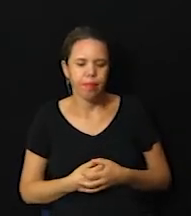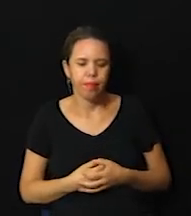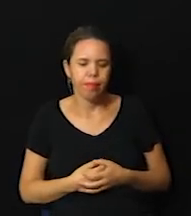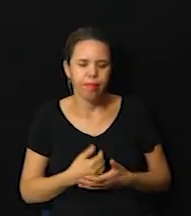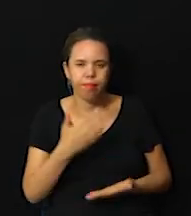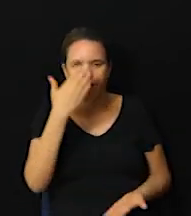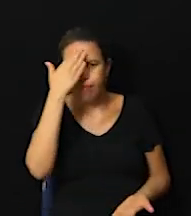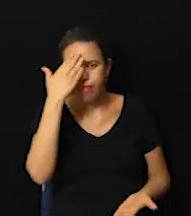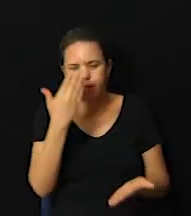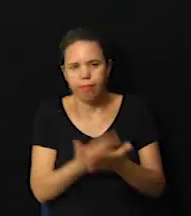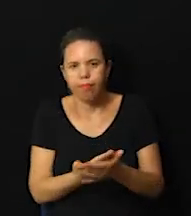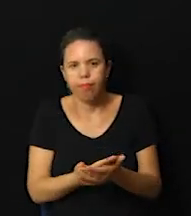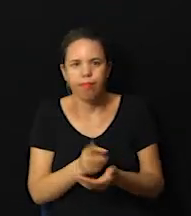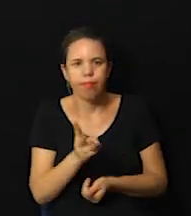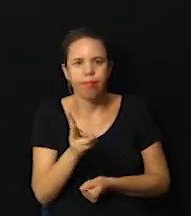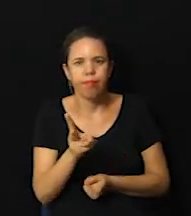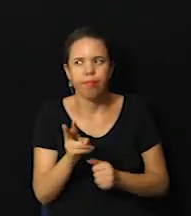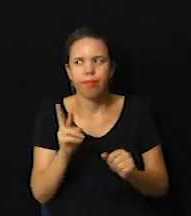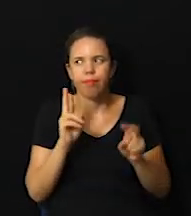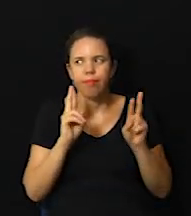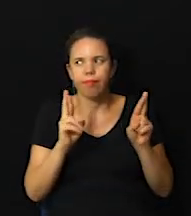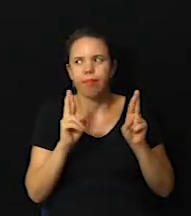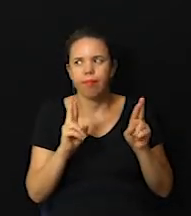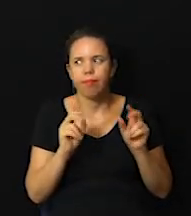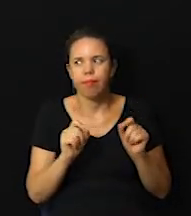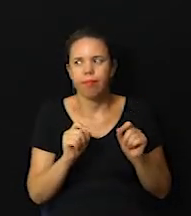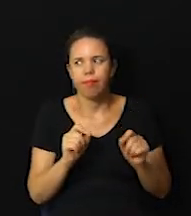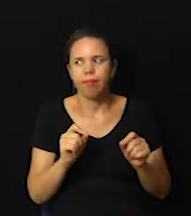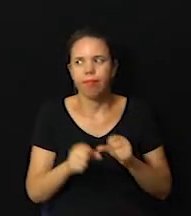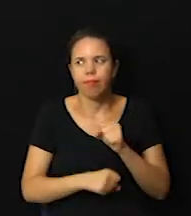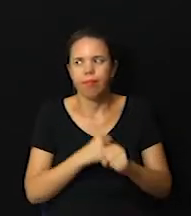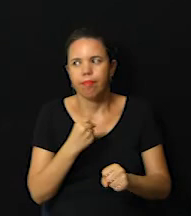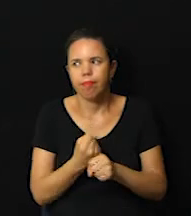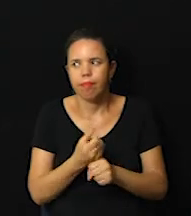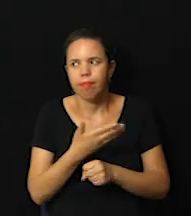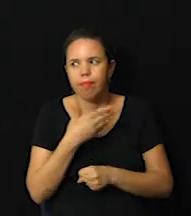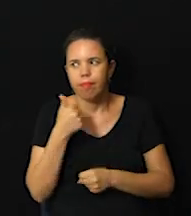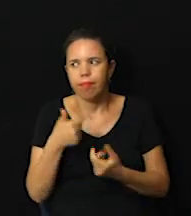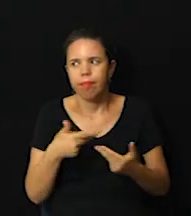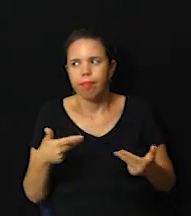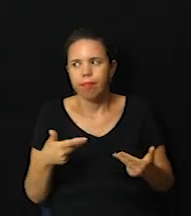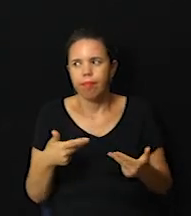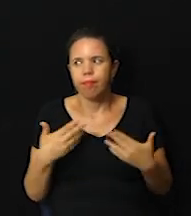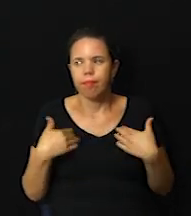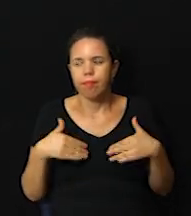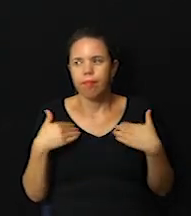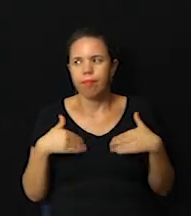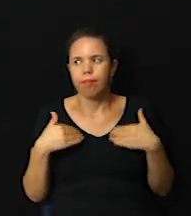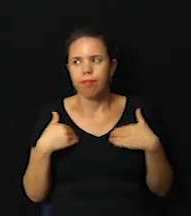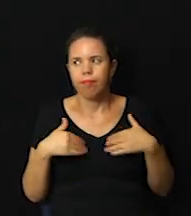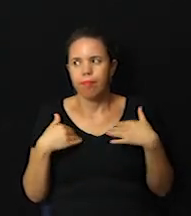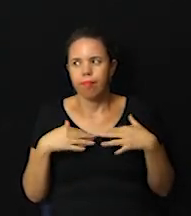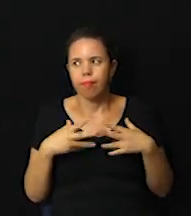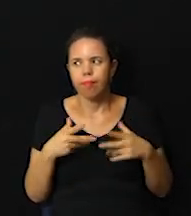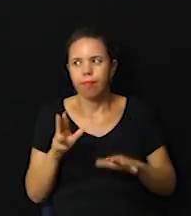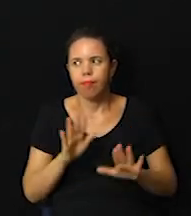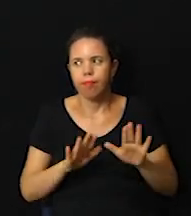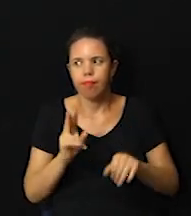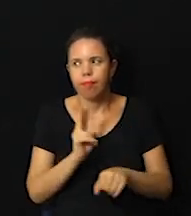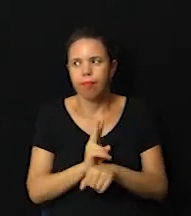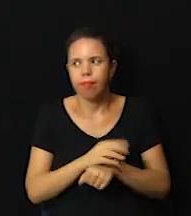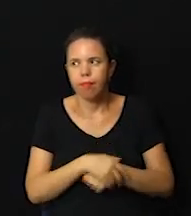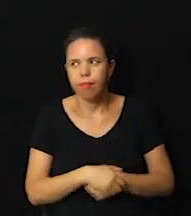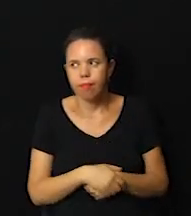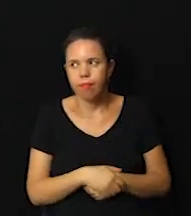gente acredita, a gente fica sempre naquela esperança de que esse ano vai melhorar, que as coisas vão ficar mais tranquilas, todo mundo aí se